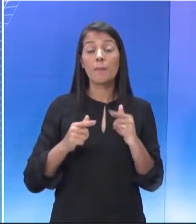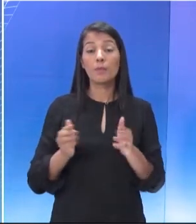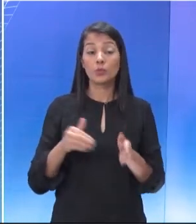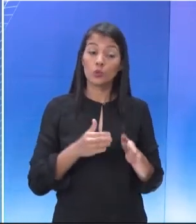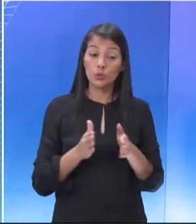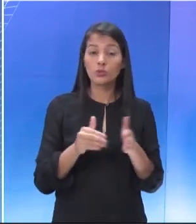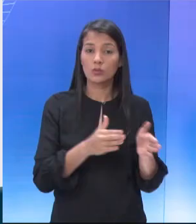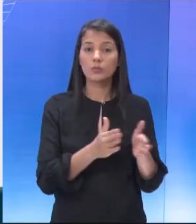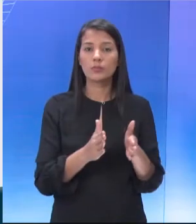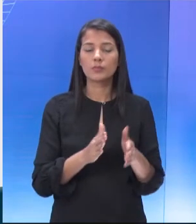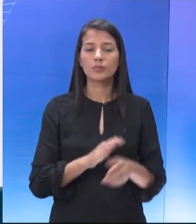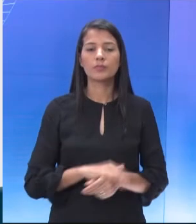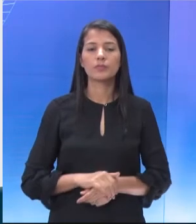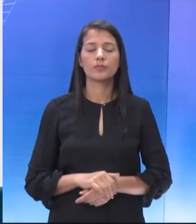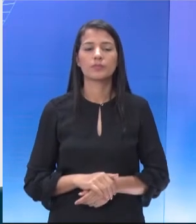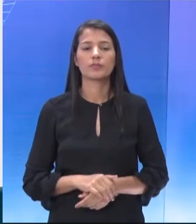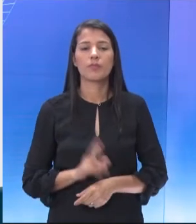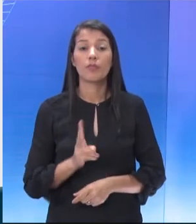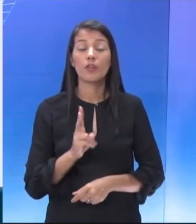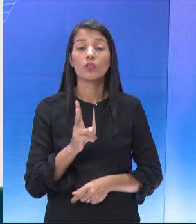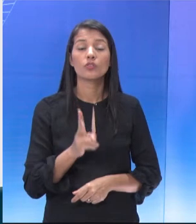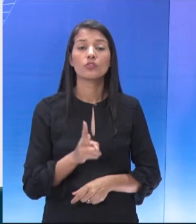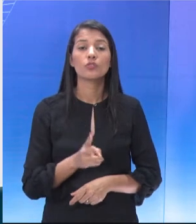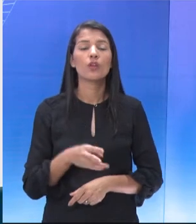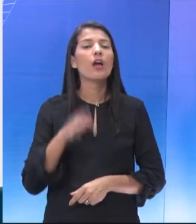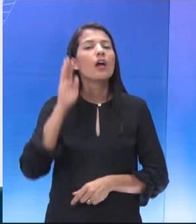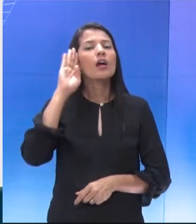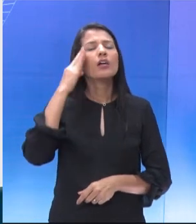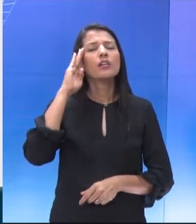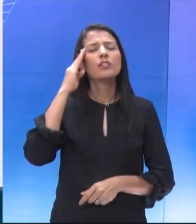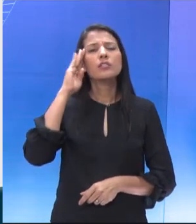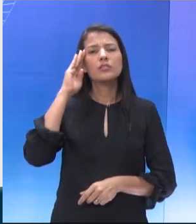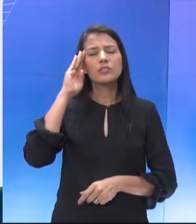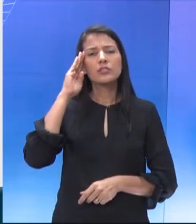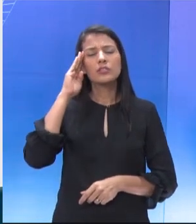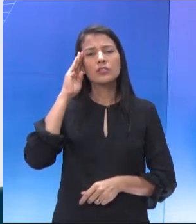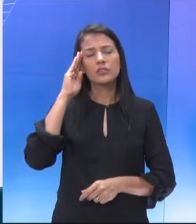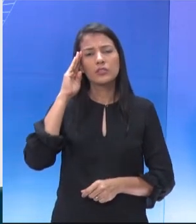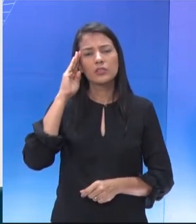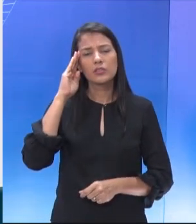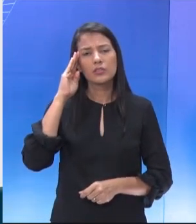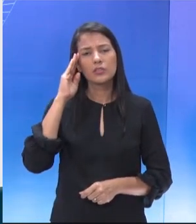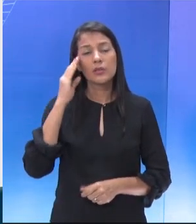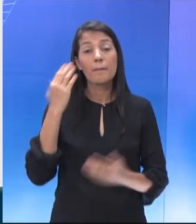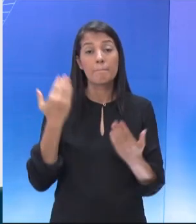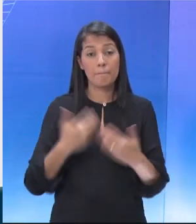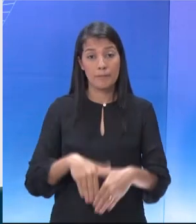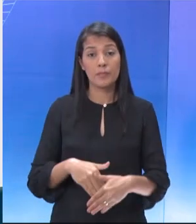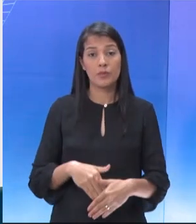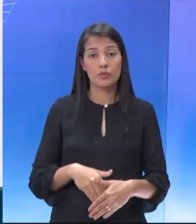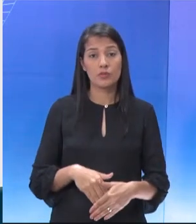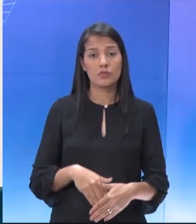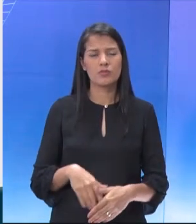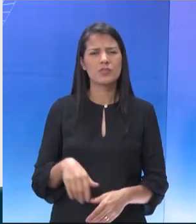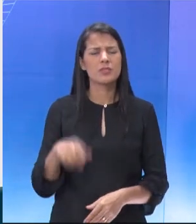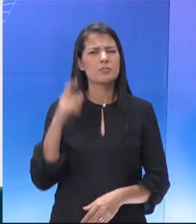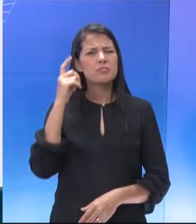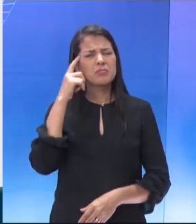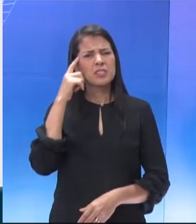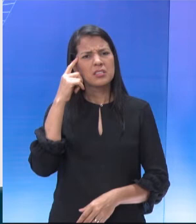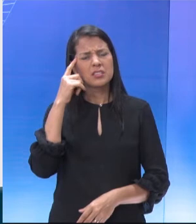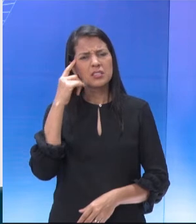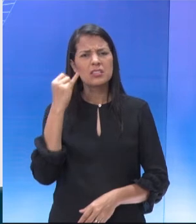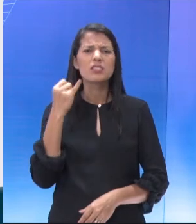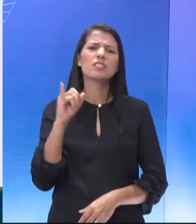dar prosseguimento aí e para a gente entender se a gente ver se a gente realmente aprendeu um pouquinho aí sobre